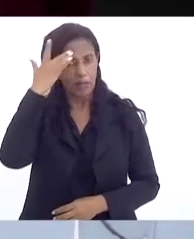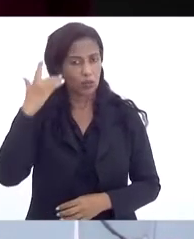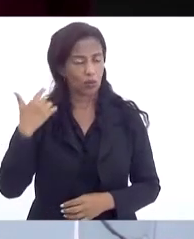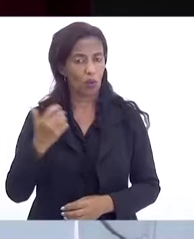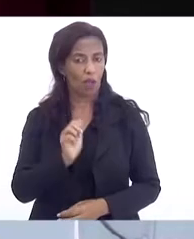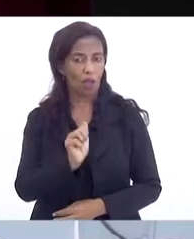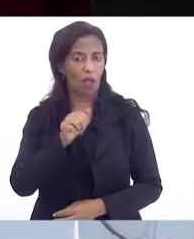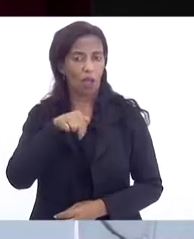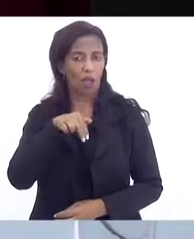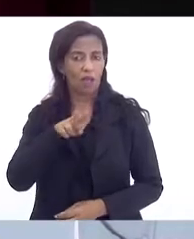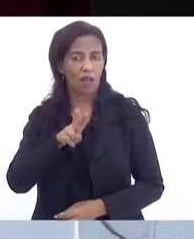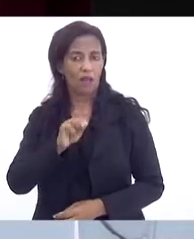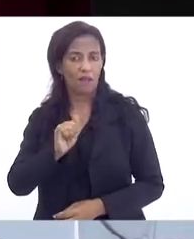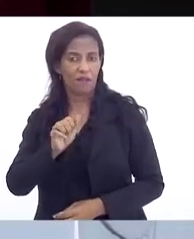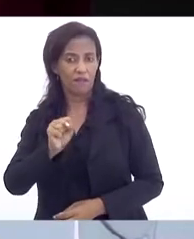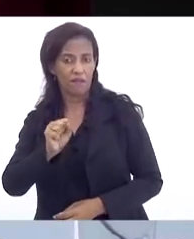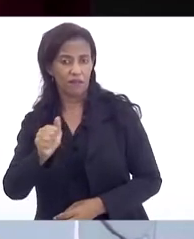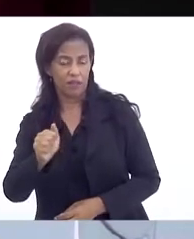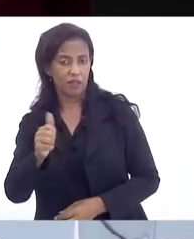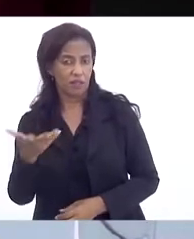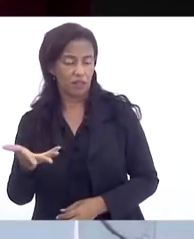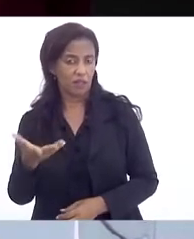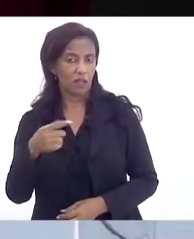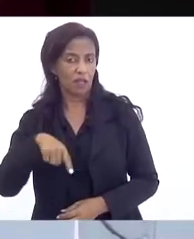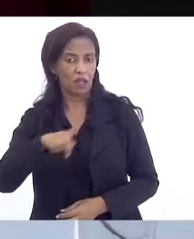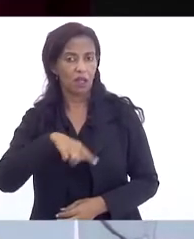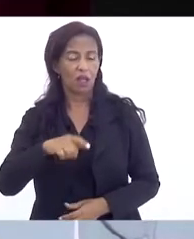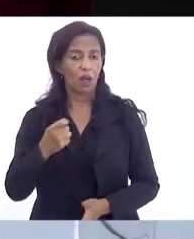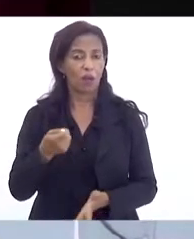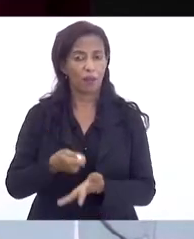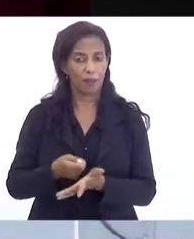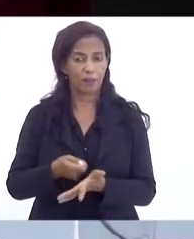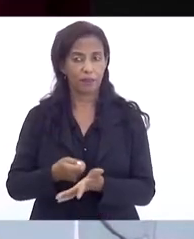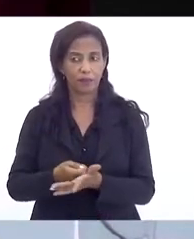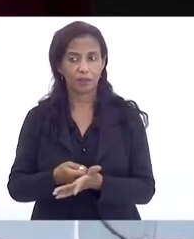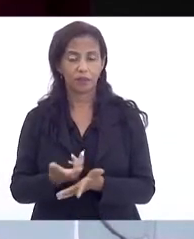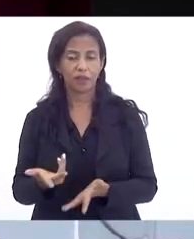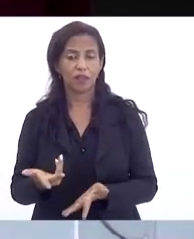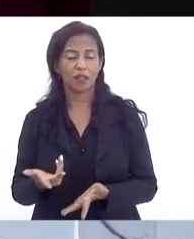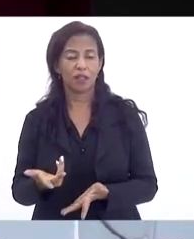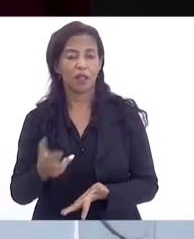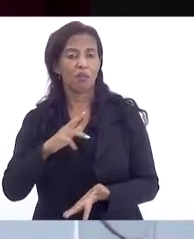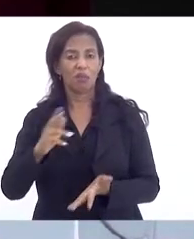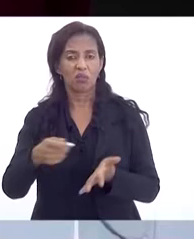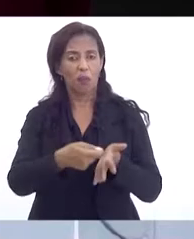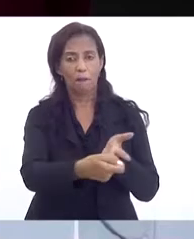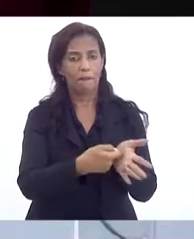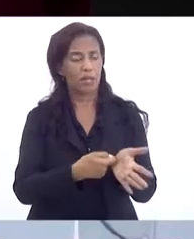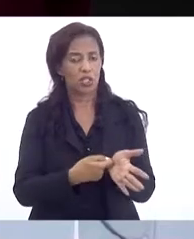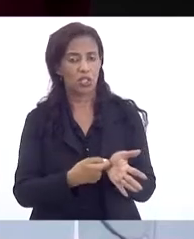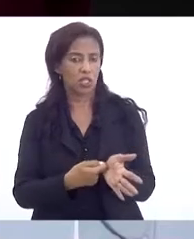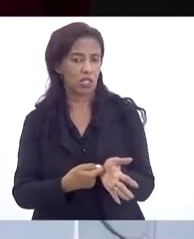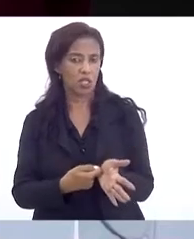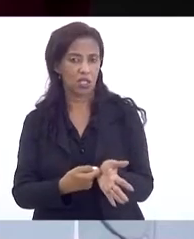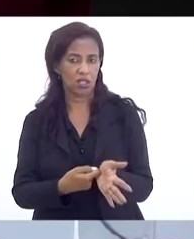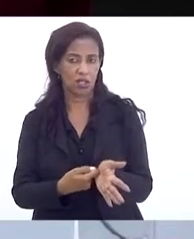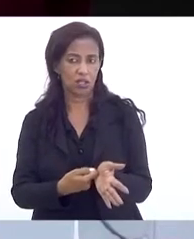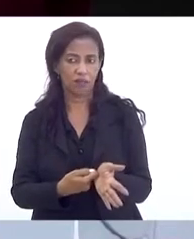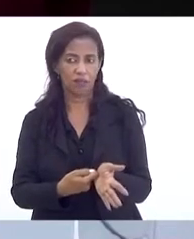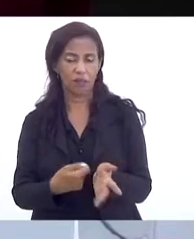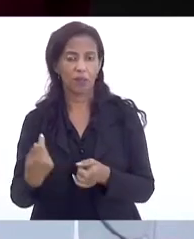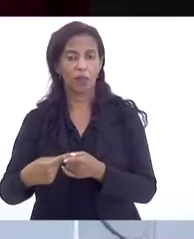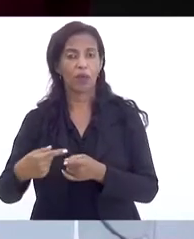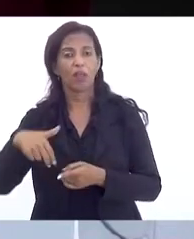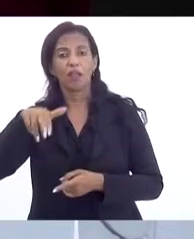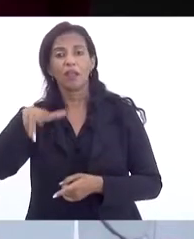Anvisa. Então, as vacinas obrigatórias, elas necessariamente... Elas não são prescritas. Exatamente. Porque